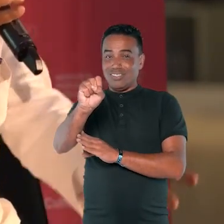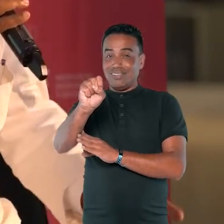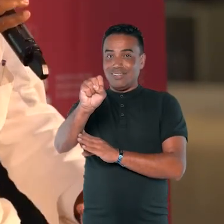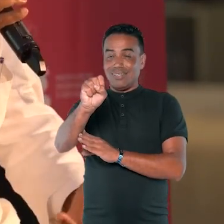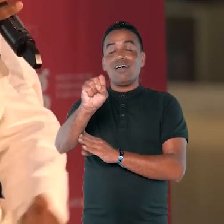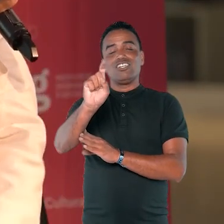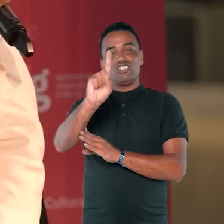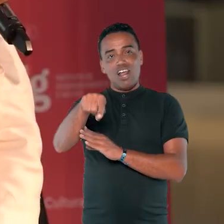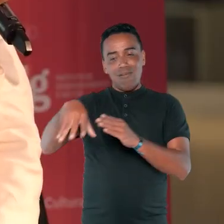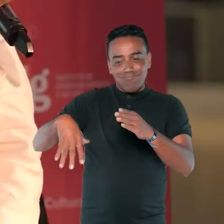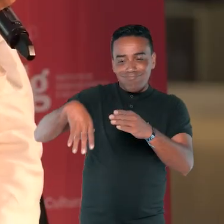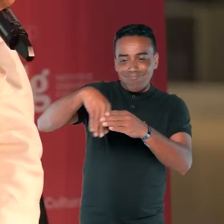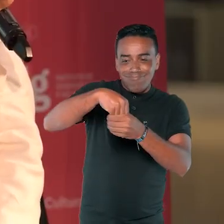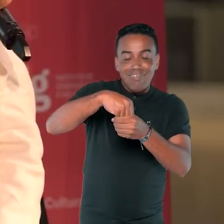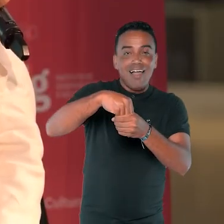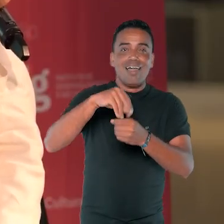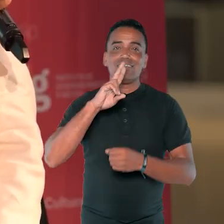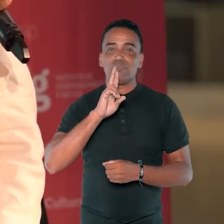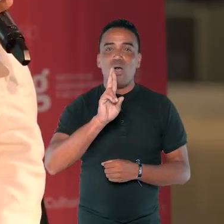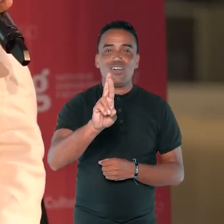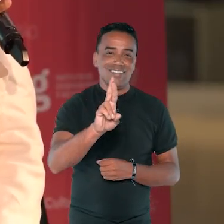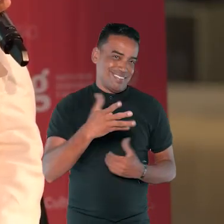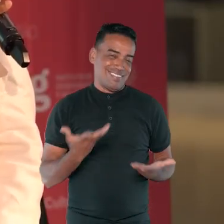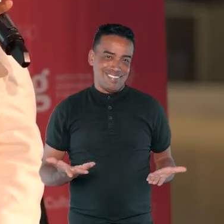é parte da resposta. Né?